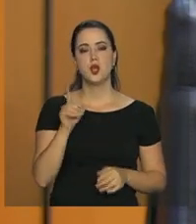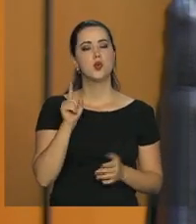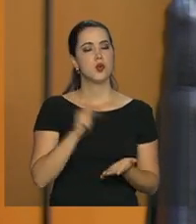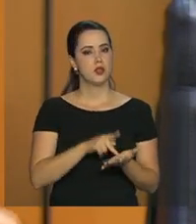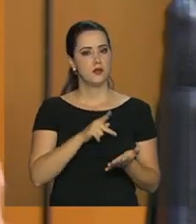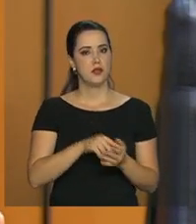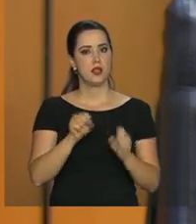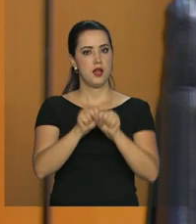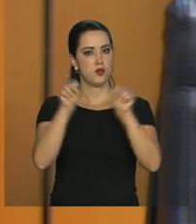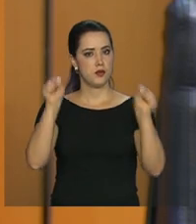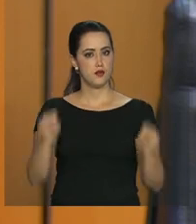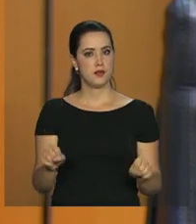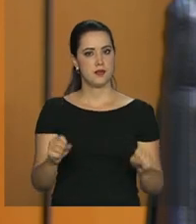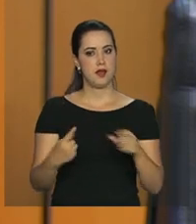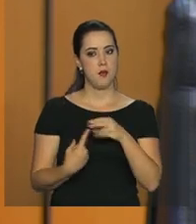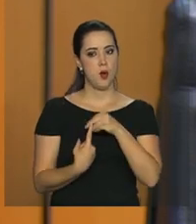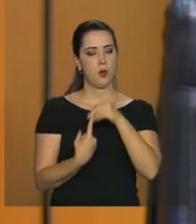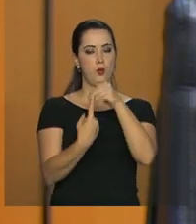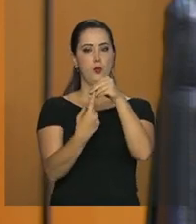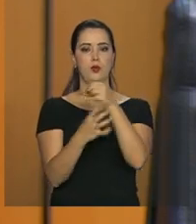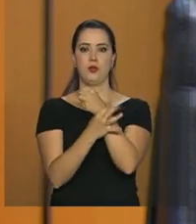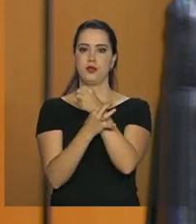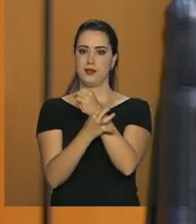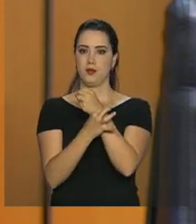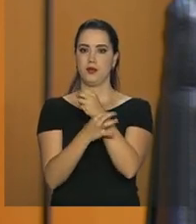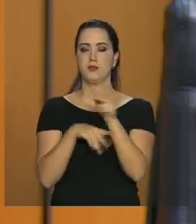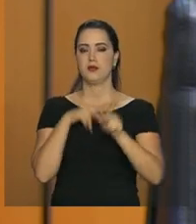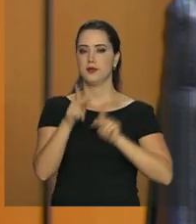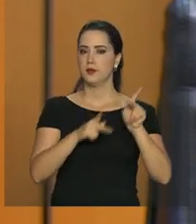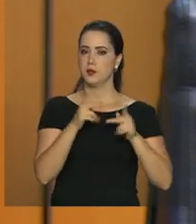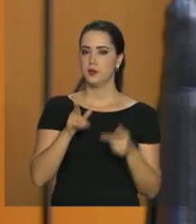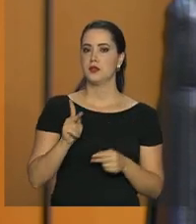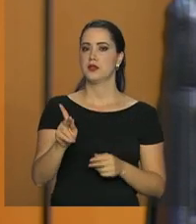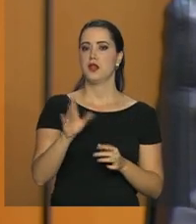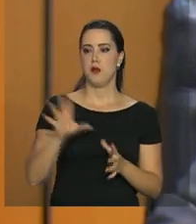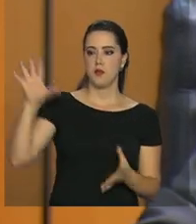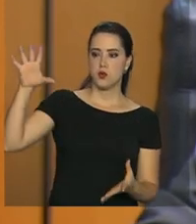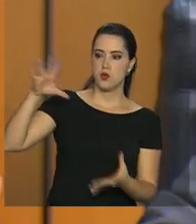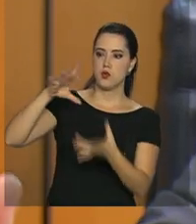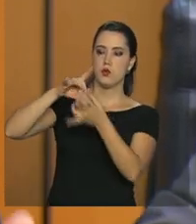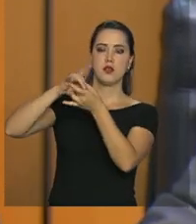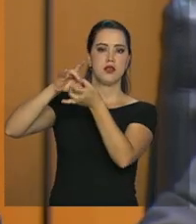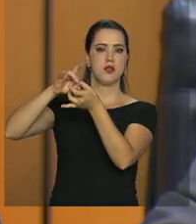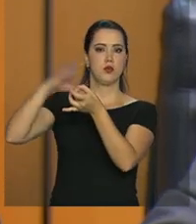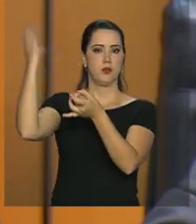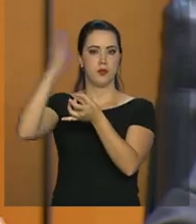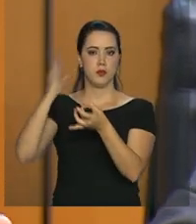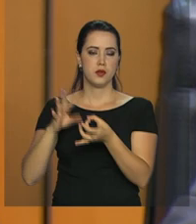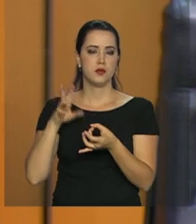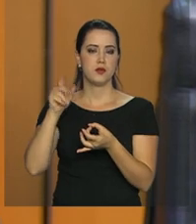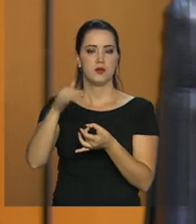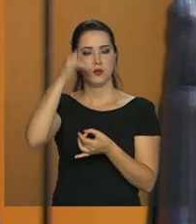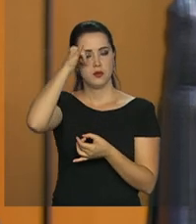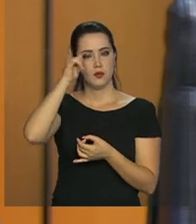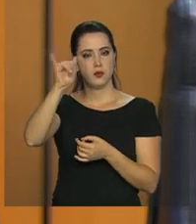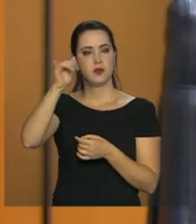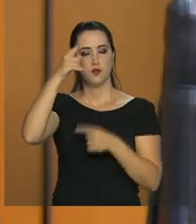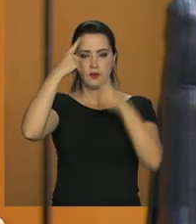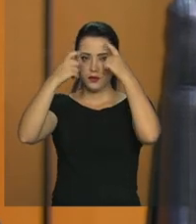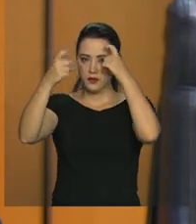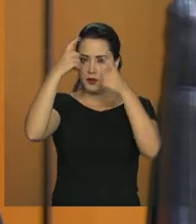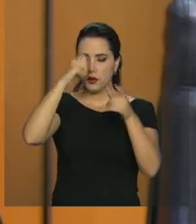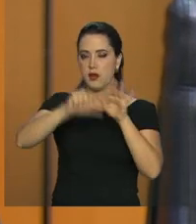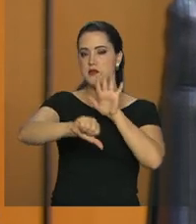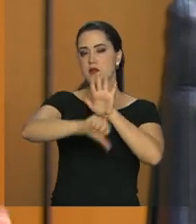E nós vamos ter cada vez mais operações nacionais, e, sobretudo, cada vez mais operações integradas no combate ao crime